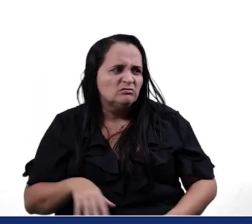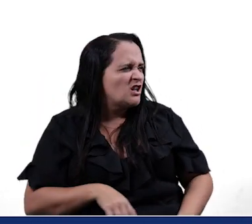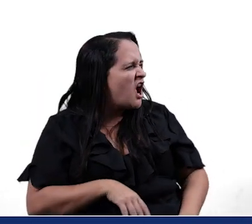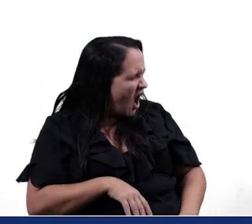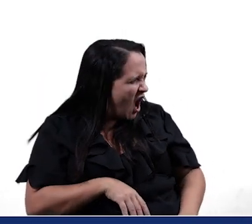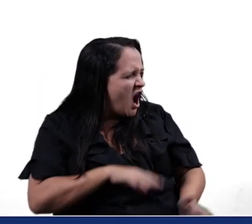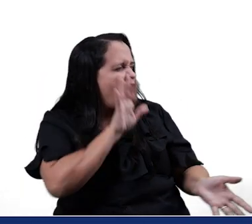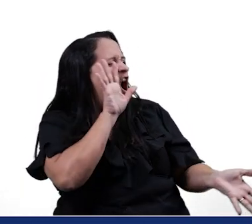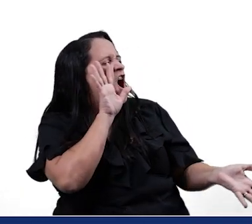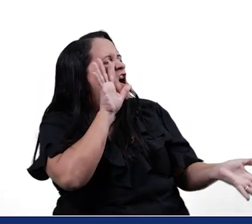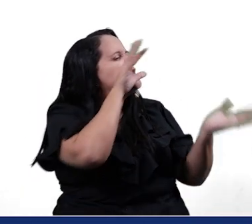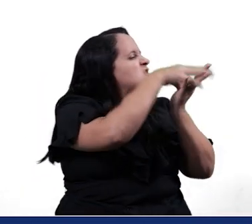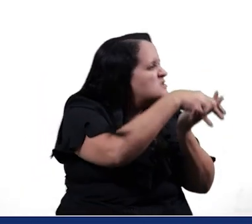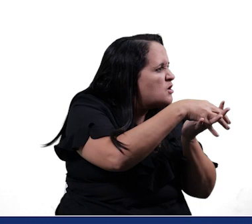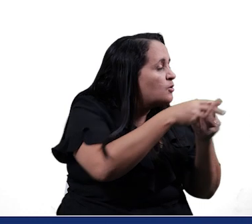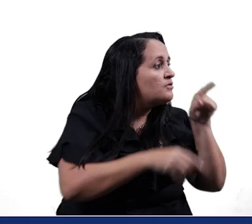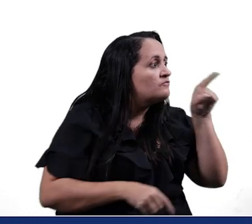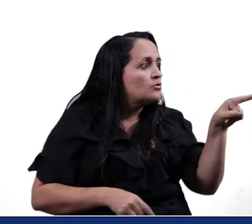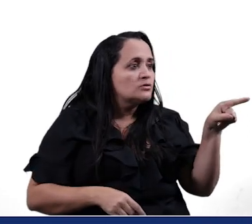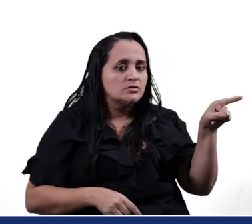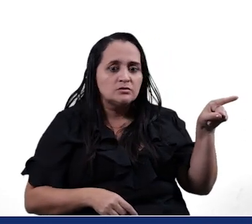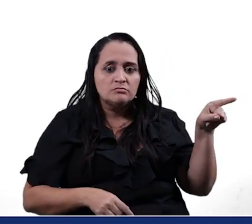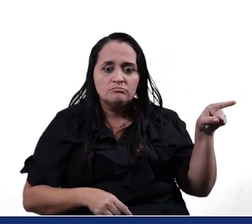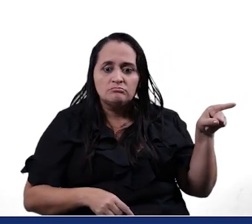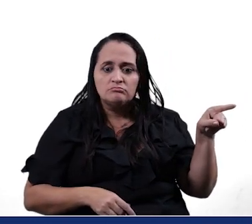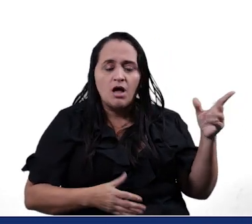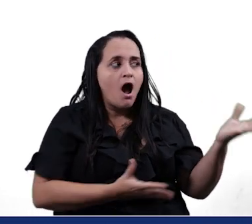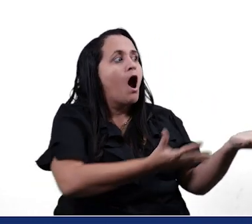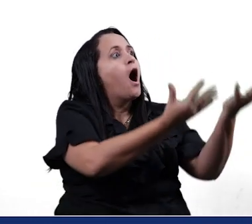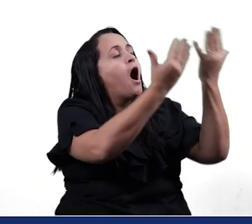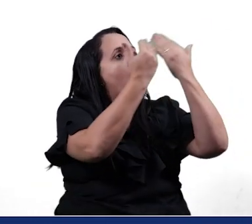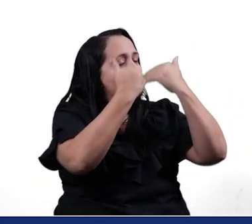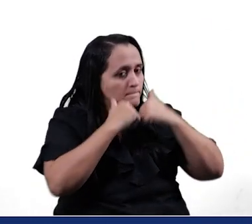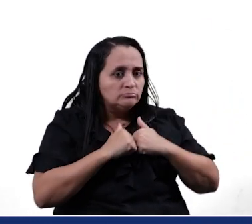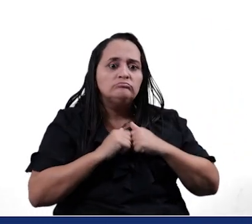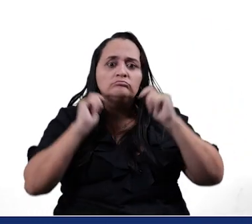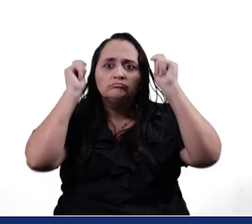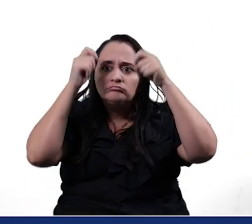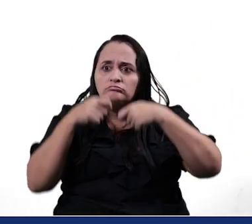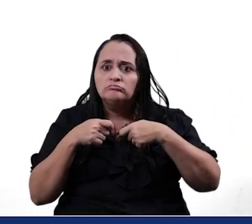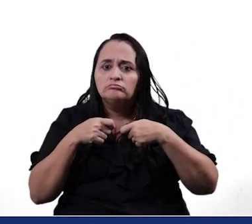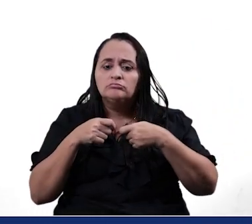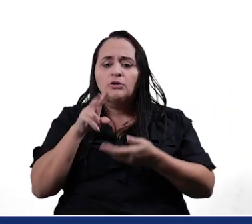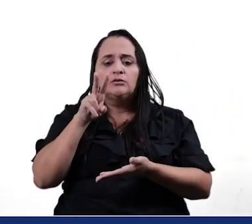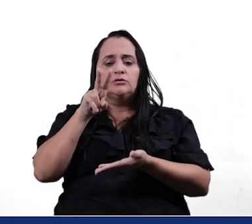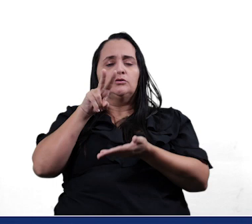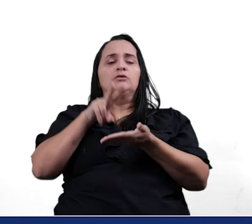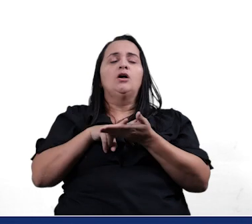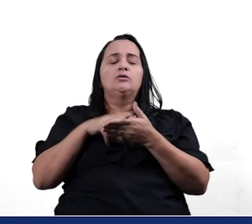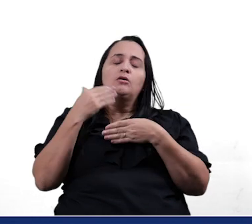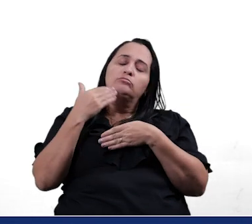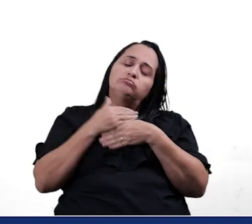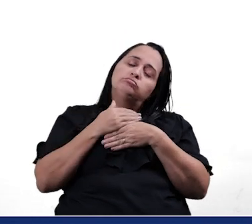te comer. E o lobo finalmente devora a menina e se deita na cama para tirar